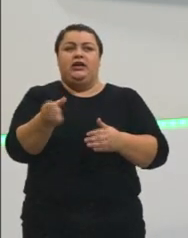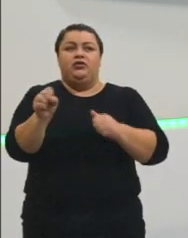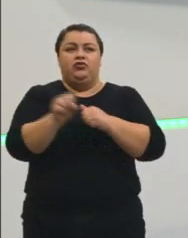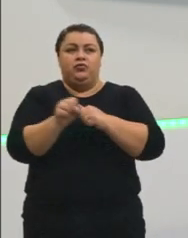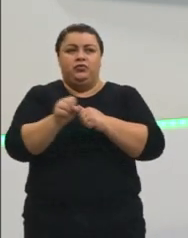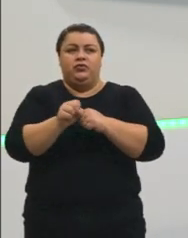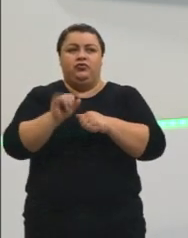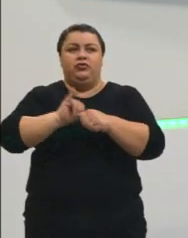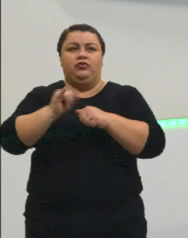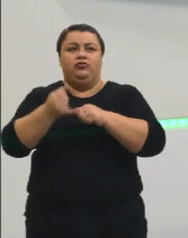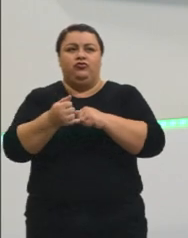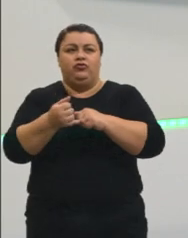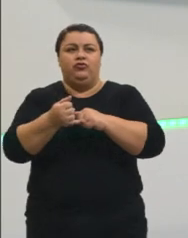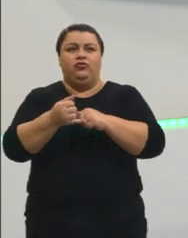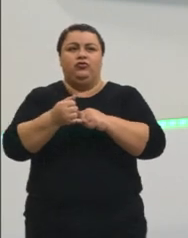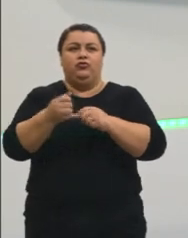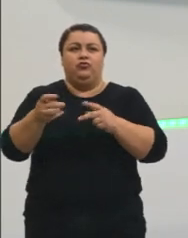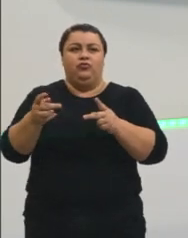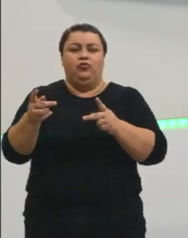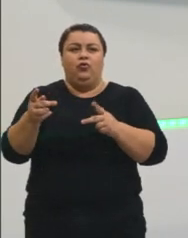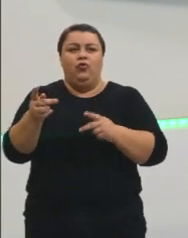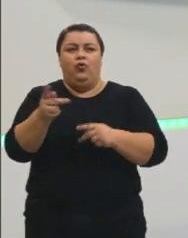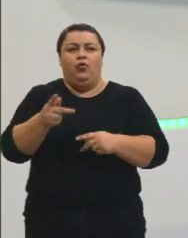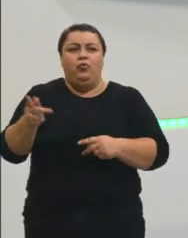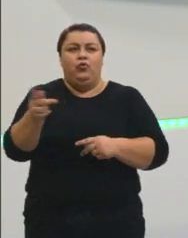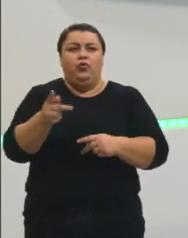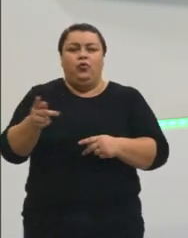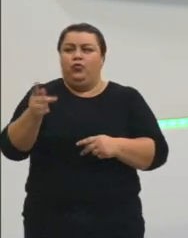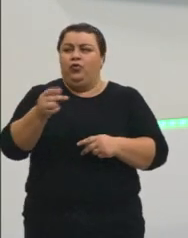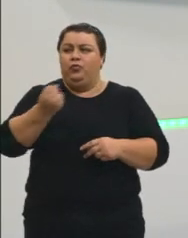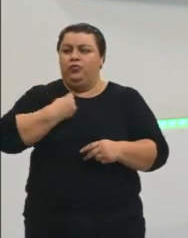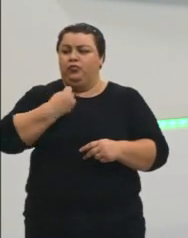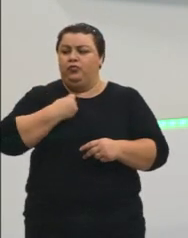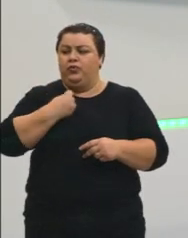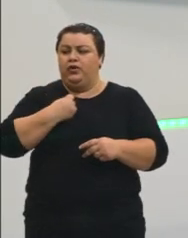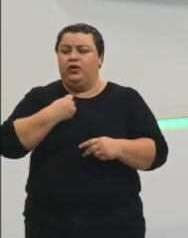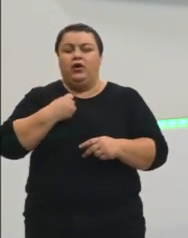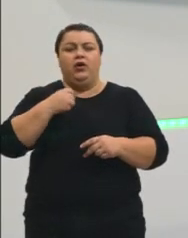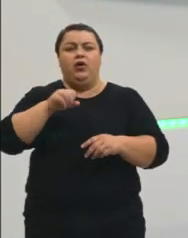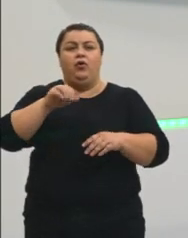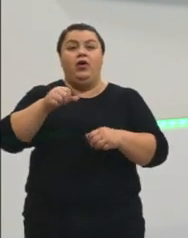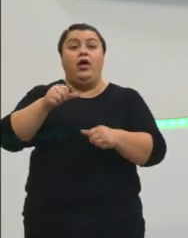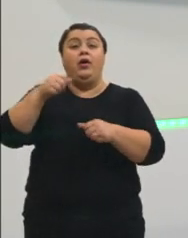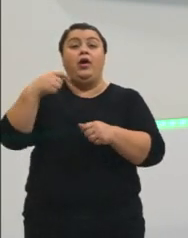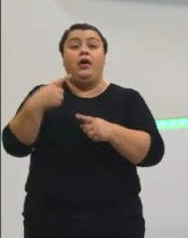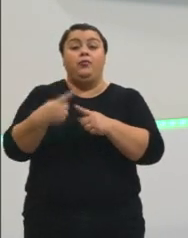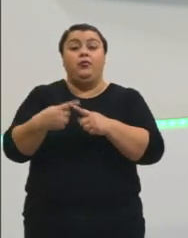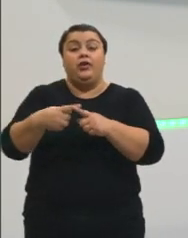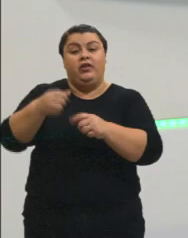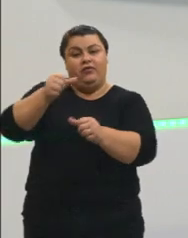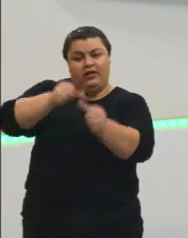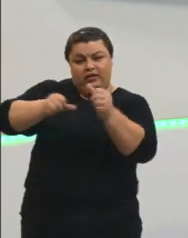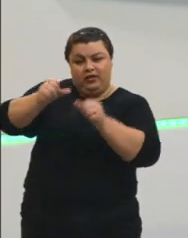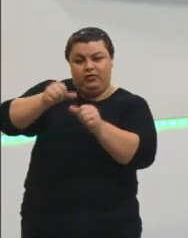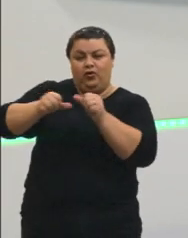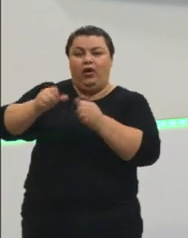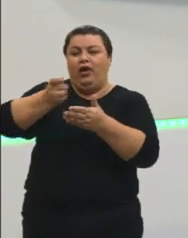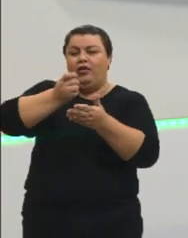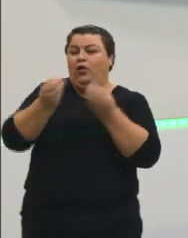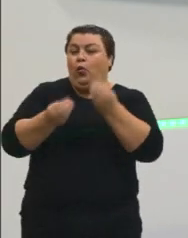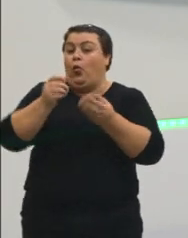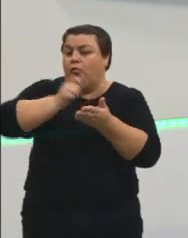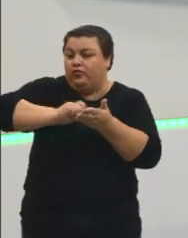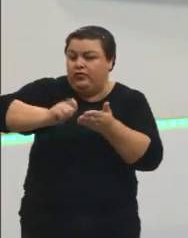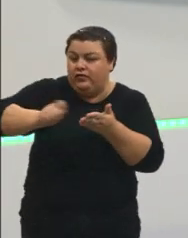numeral verbo elas são que a gente chama de classe variável porque a gente vai sofrer alterações na nossa escrita